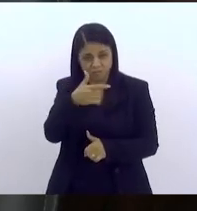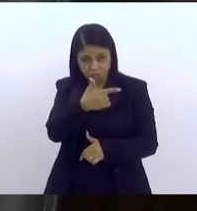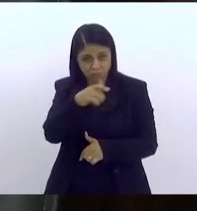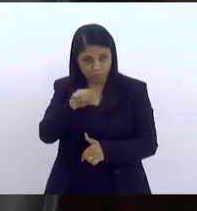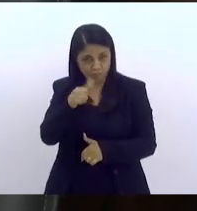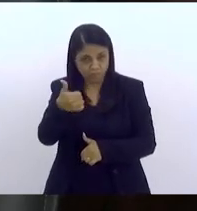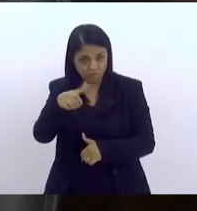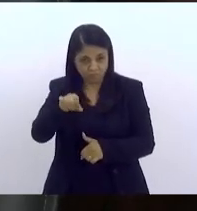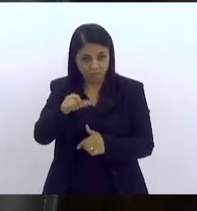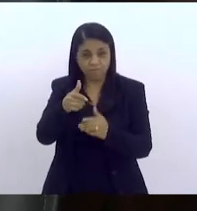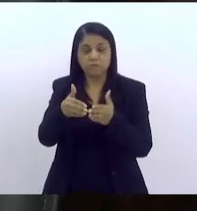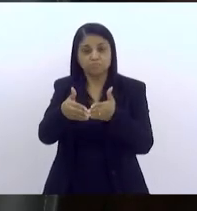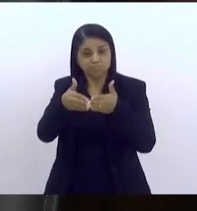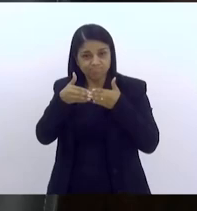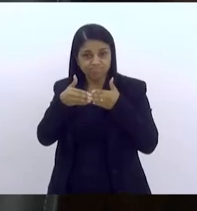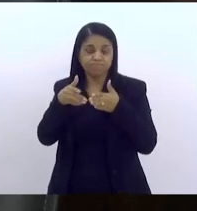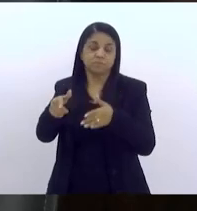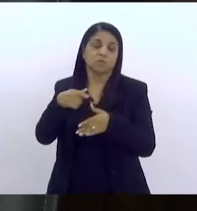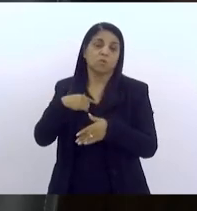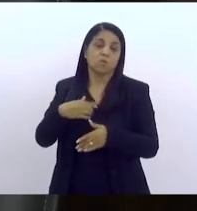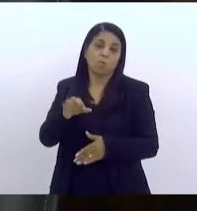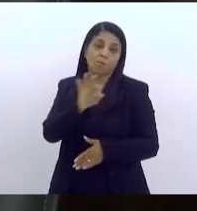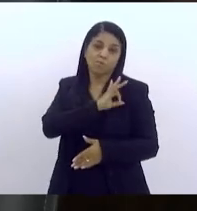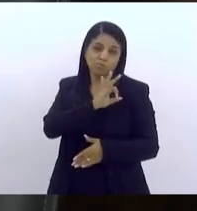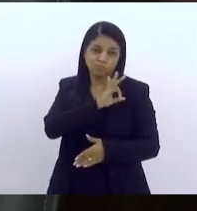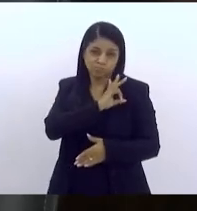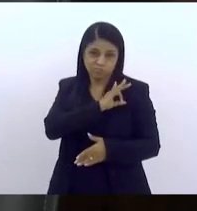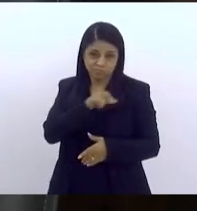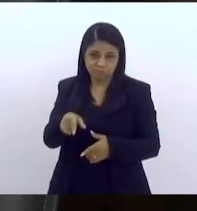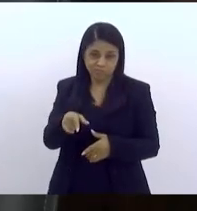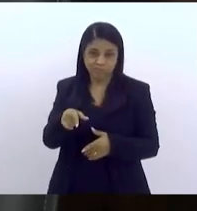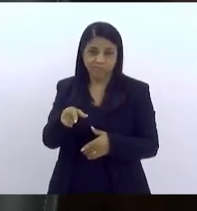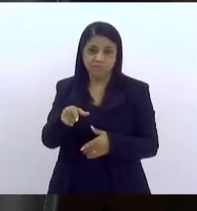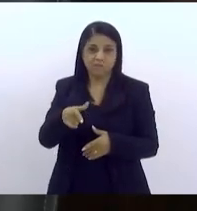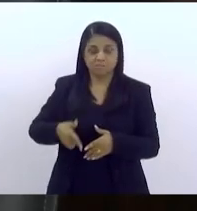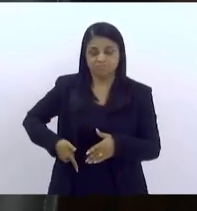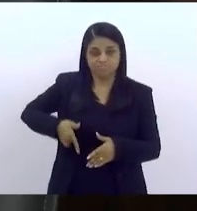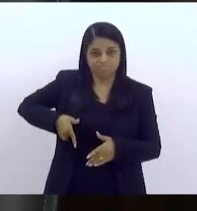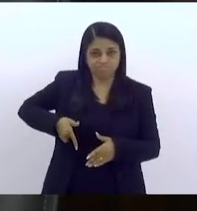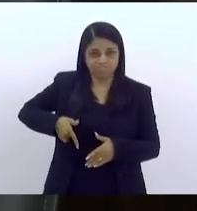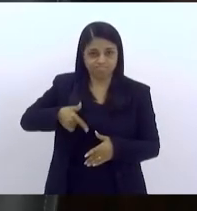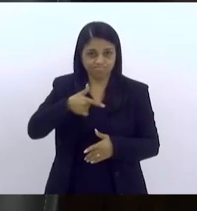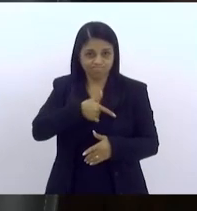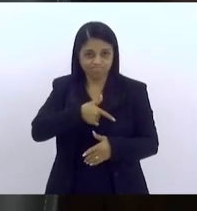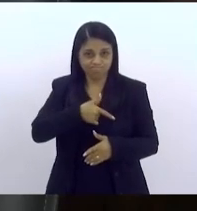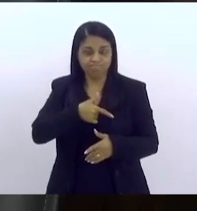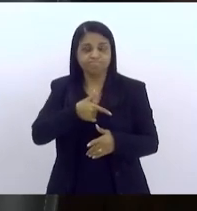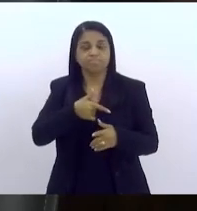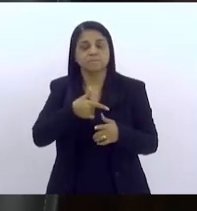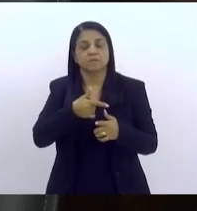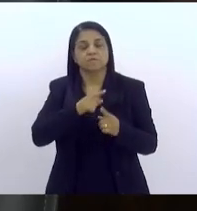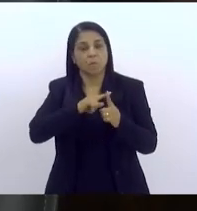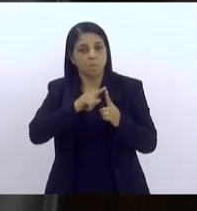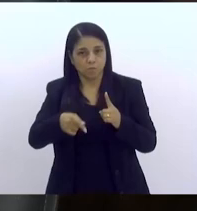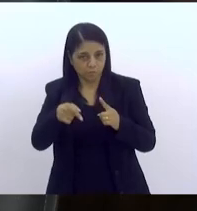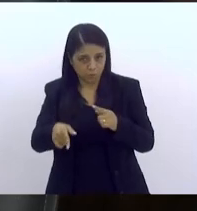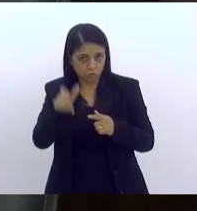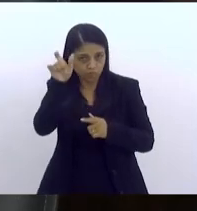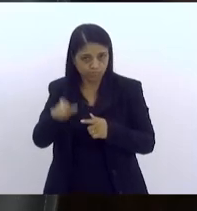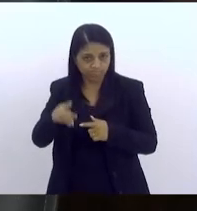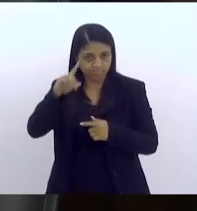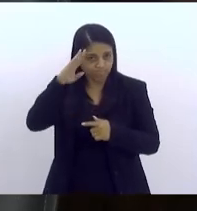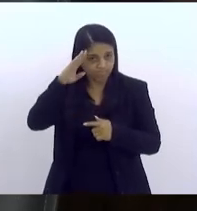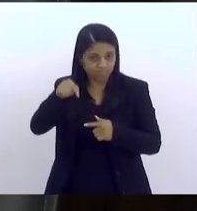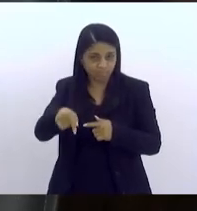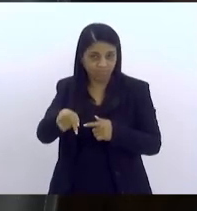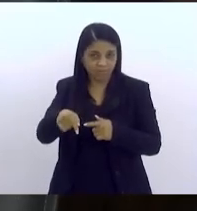exercício da função da função policial e autorização para portar arma de fogo da PM a polícia militar não